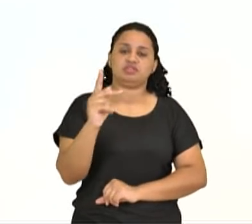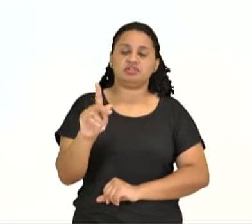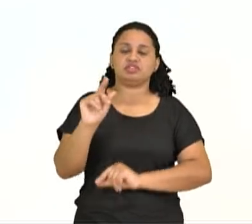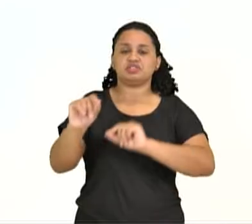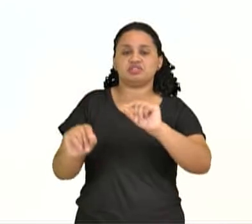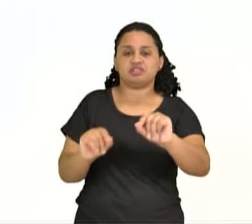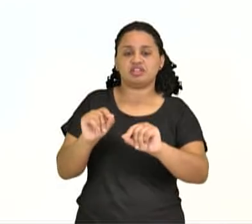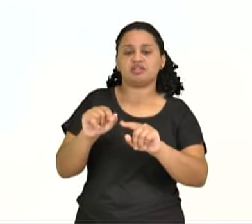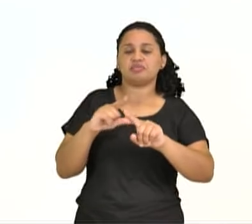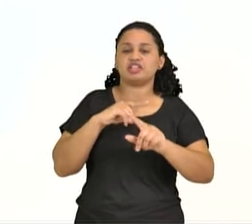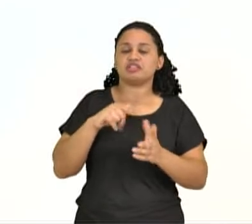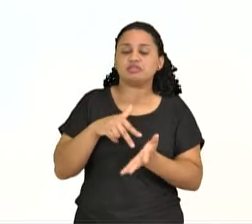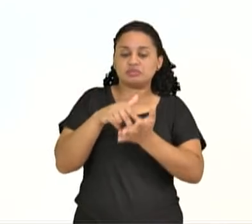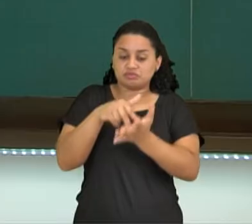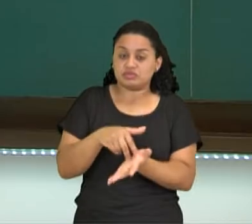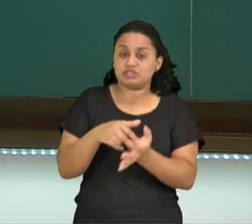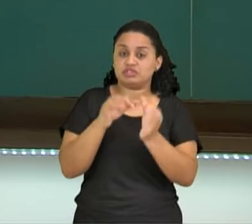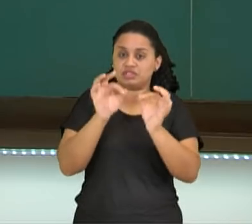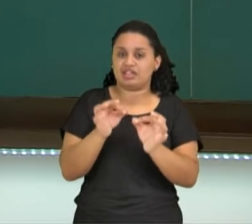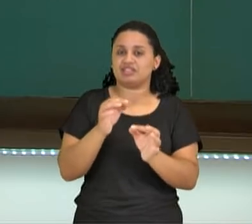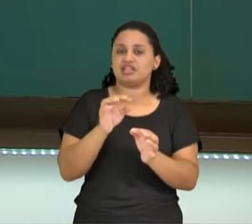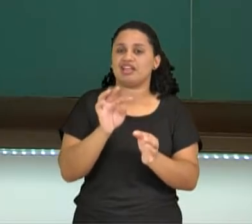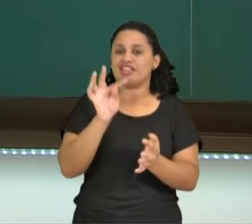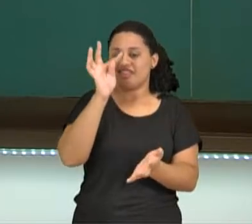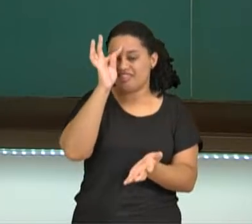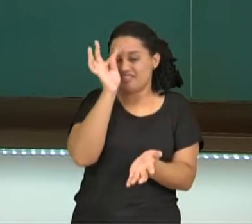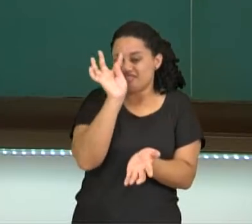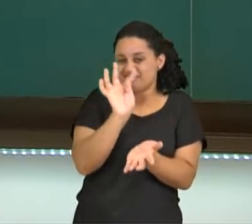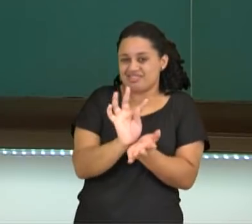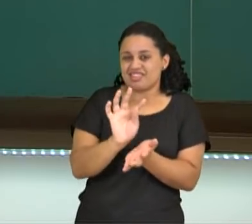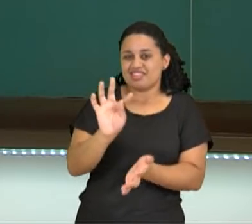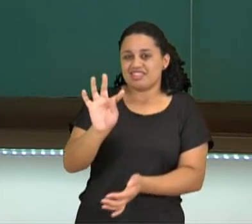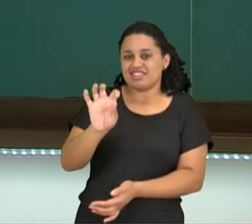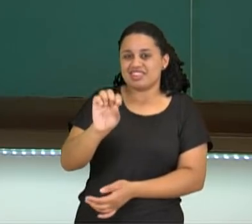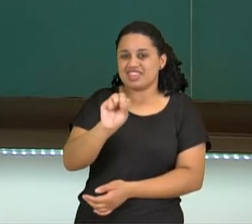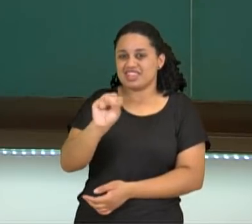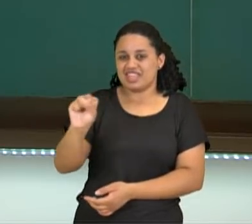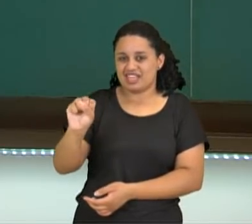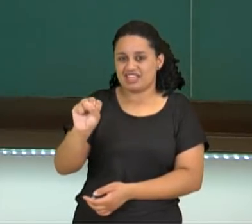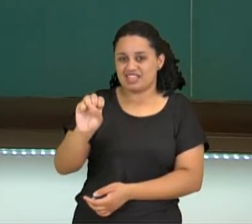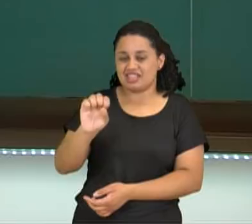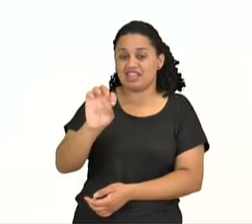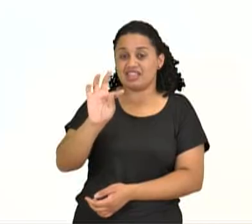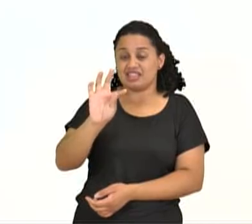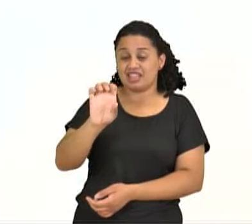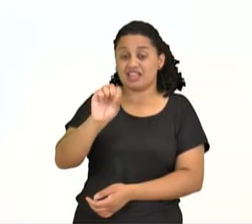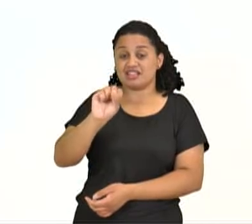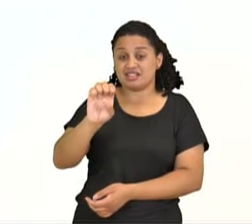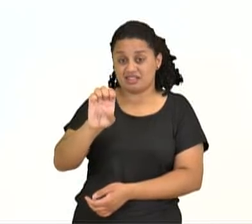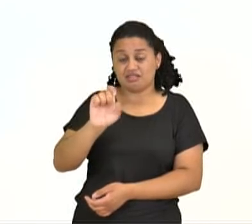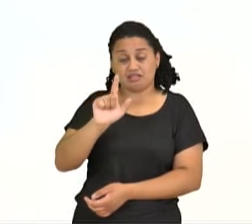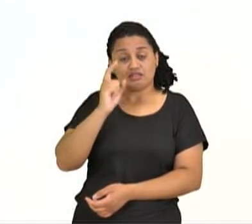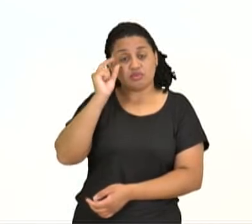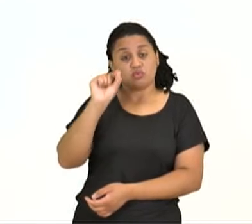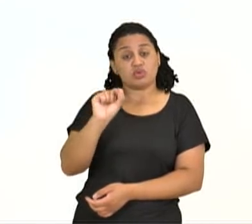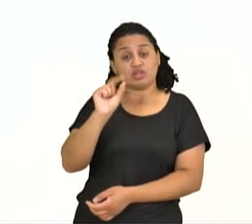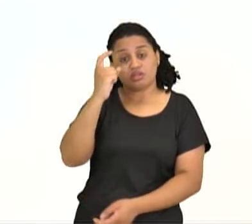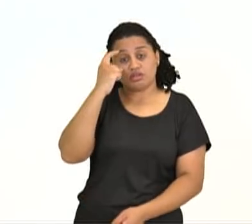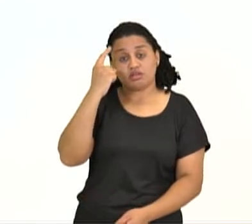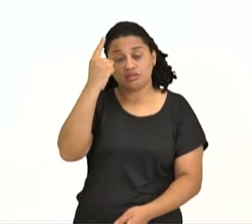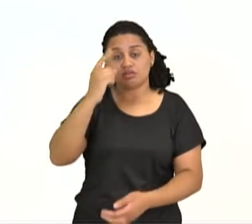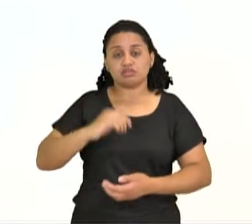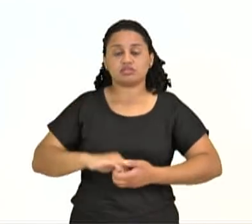favor de uma posição assumida. Tese, né? Tese é uma ideia, ok? Para tanto, o autor